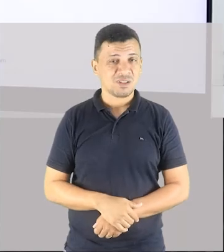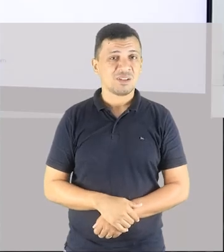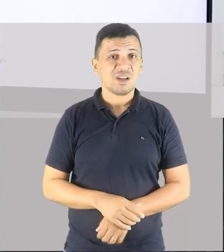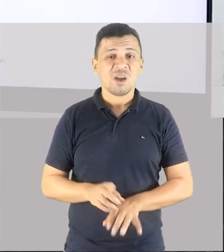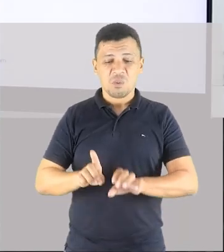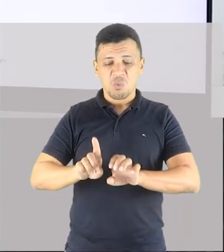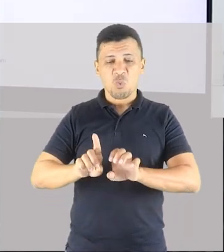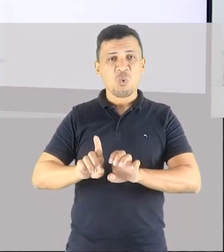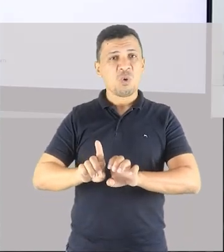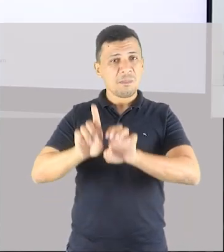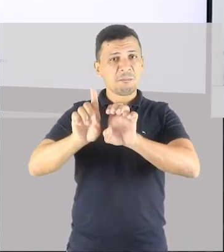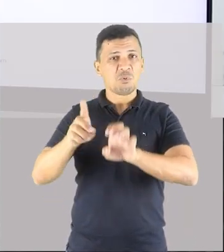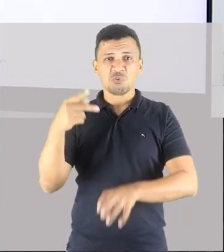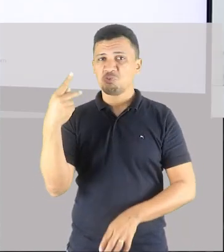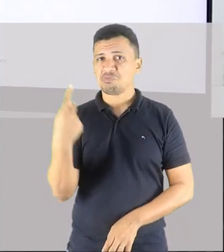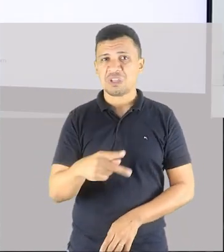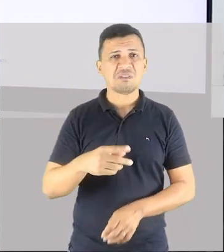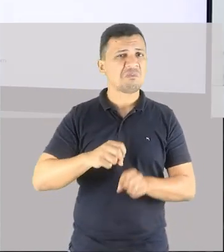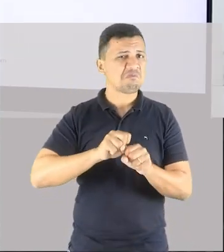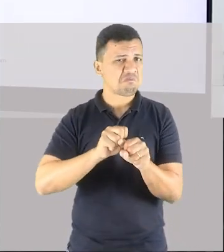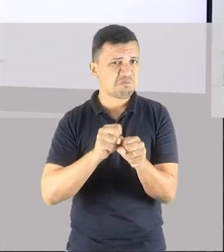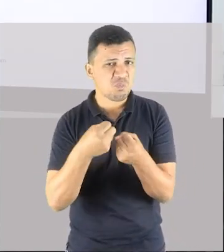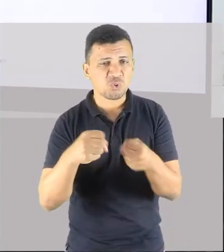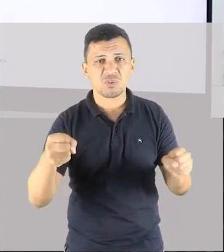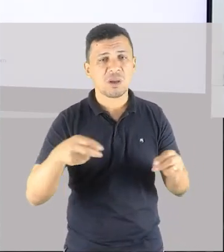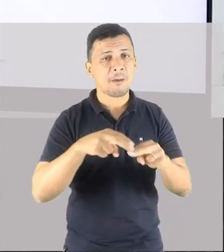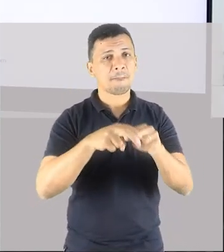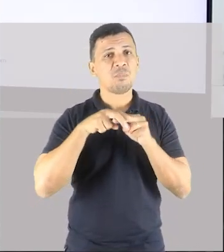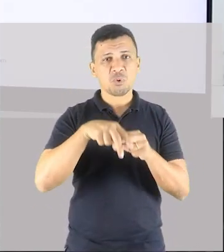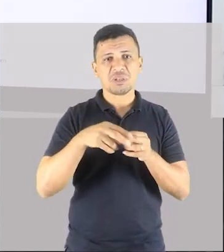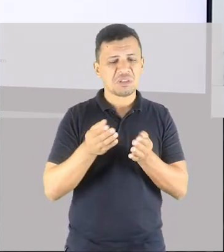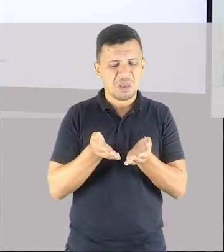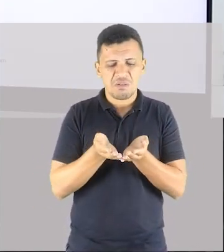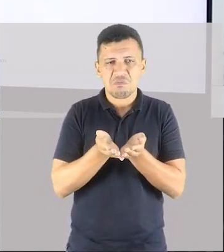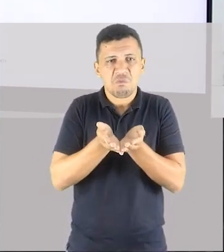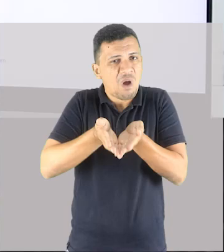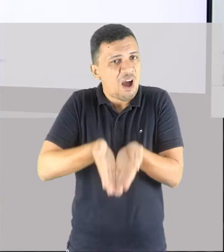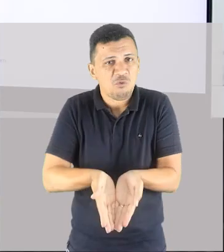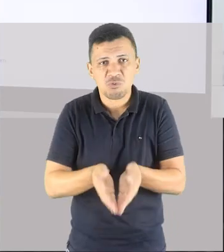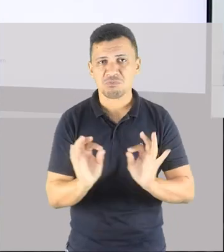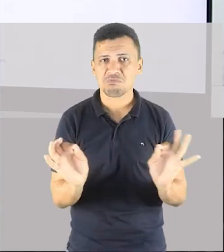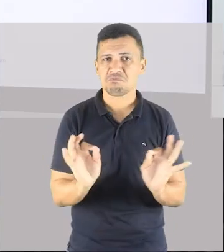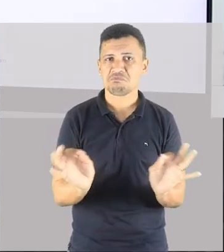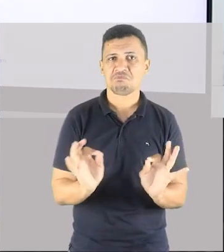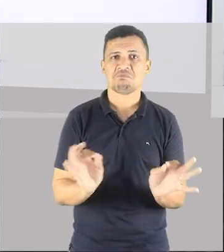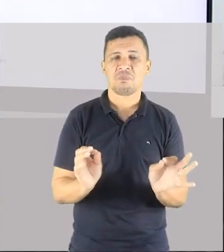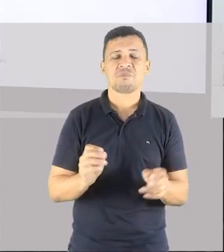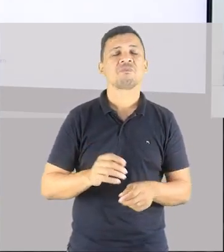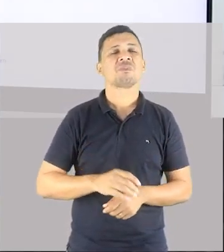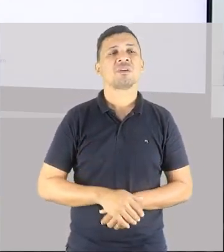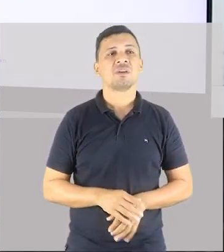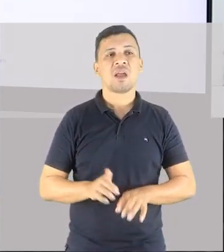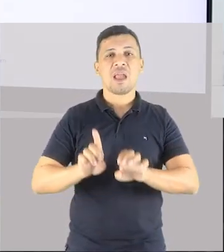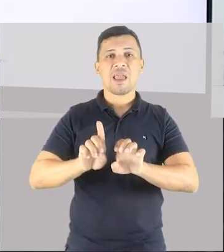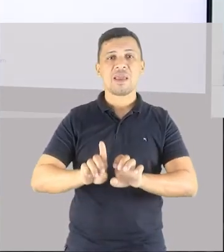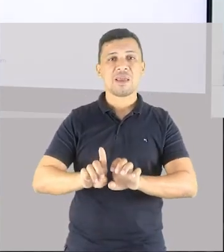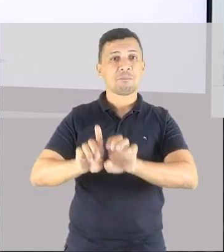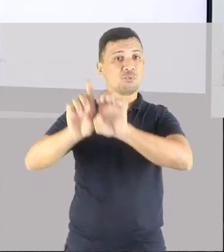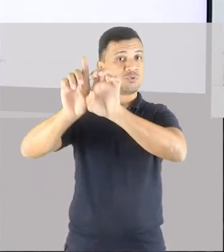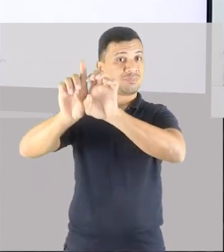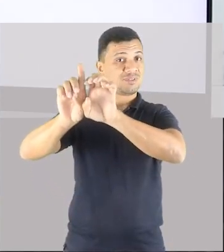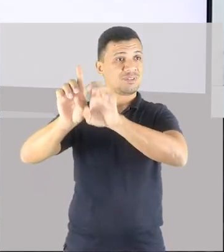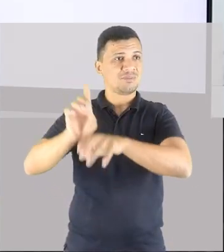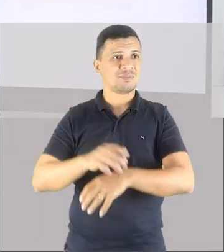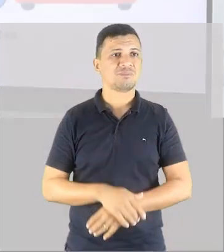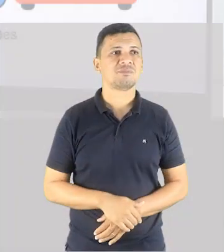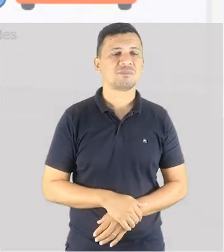ele recebe um empuxo muito grande, o que faz ele não afundar. Tá? Então o empuxo é assim, na vertical para